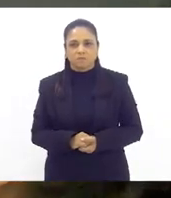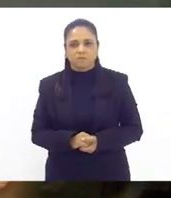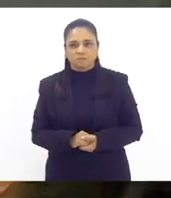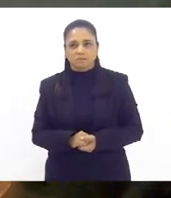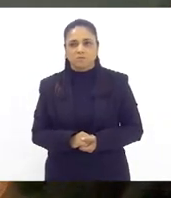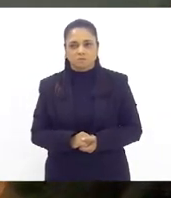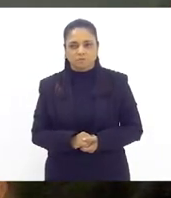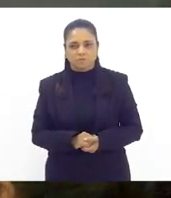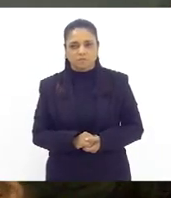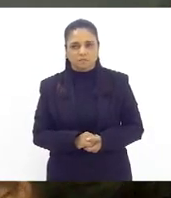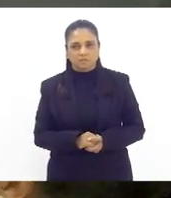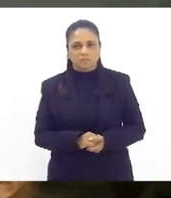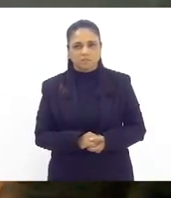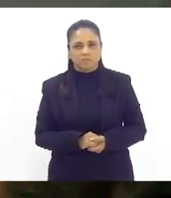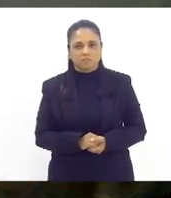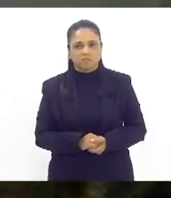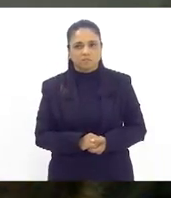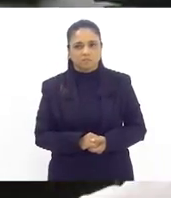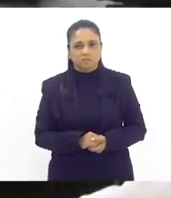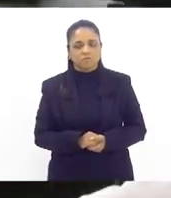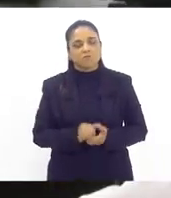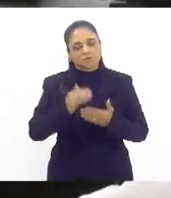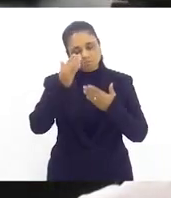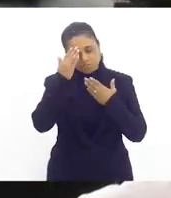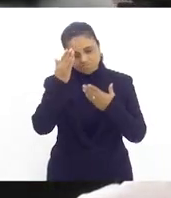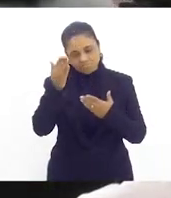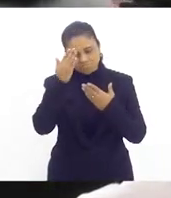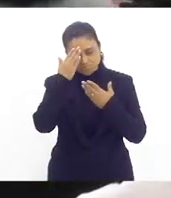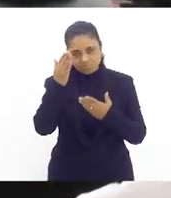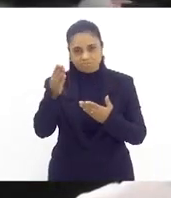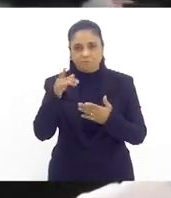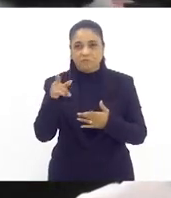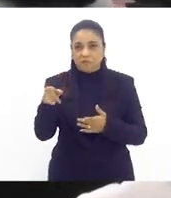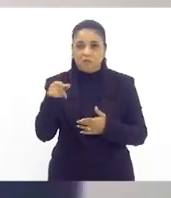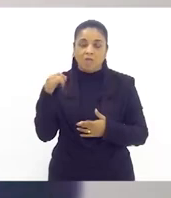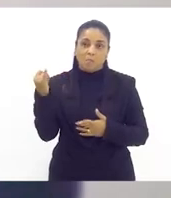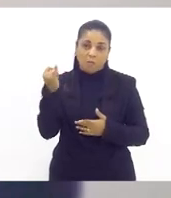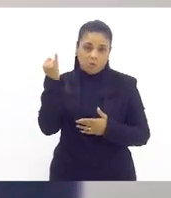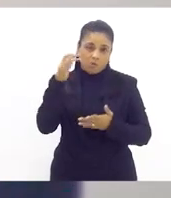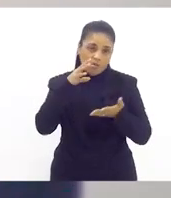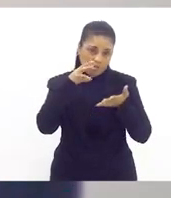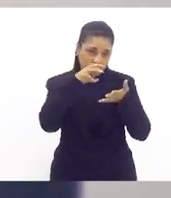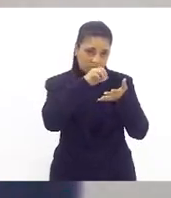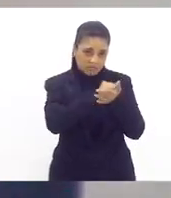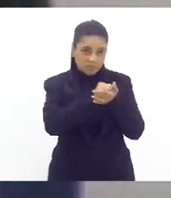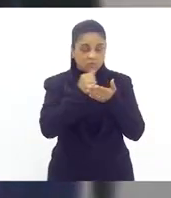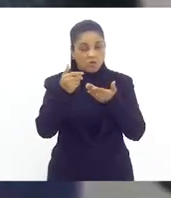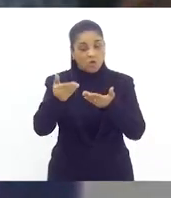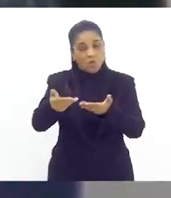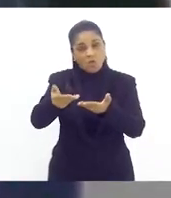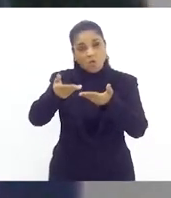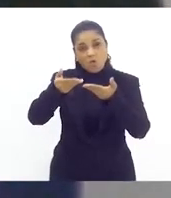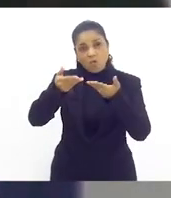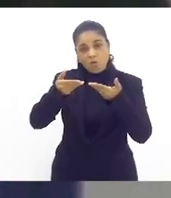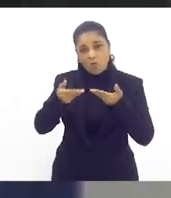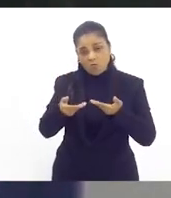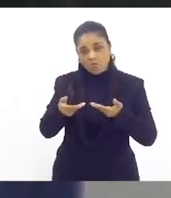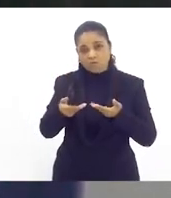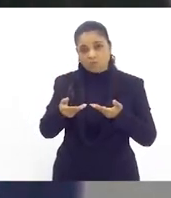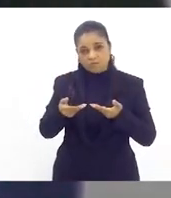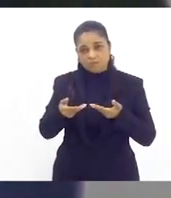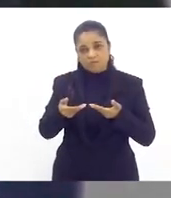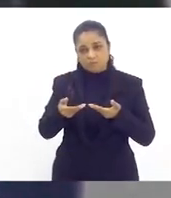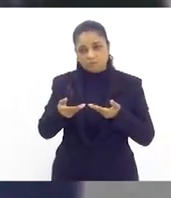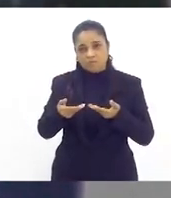obrigado obrigado só uma coisa que é importante registrar nós convidamos evidente